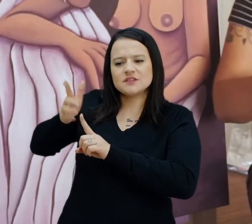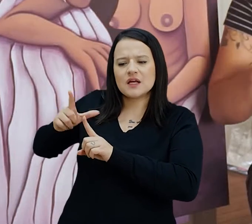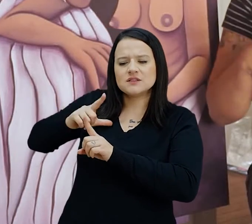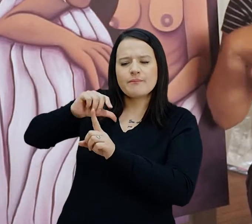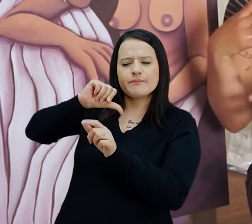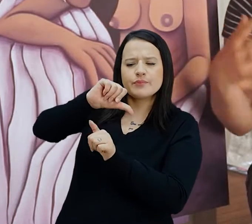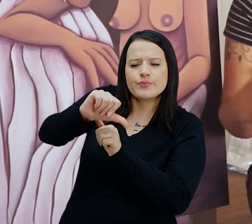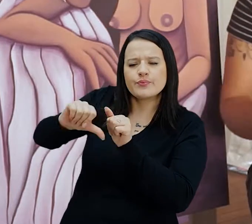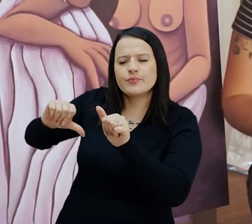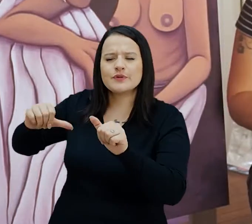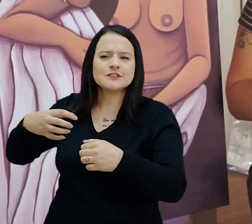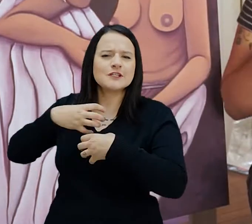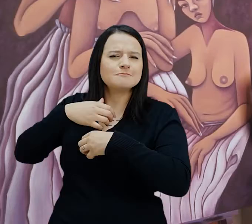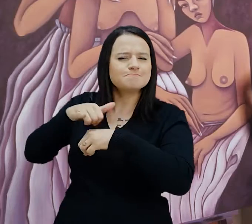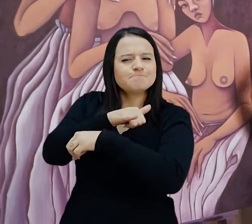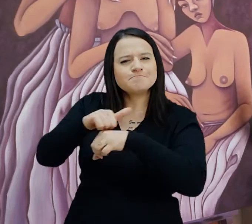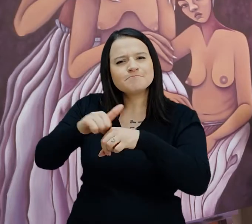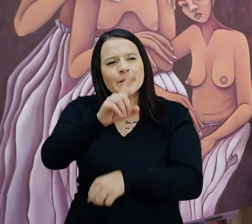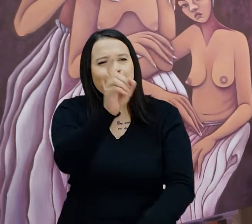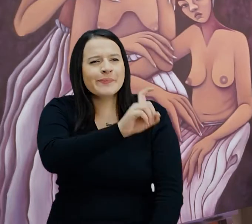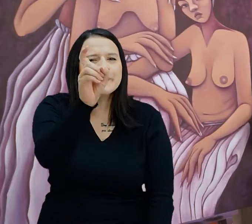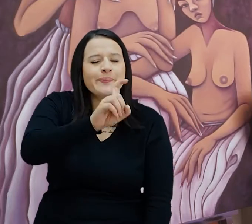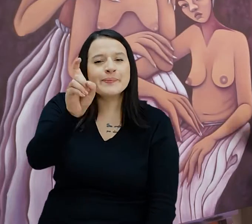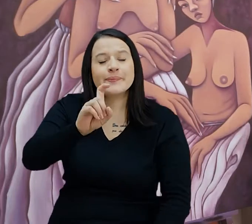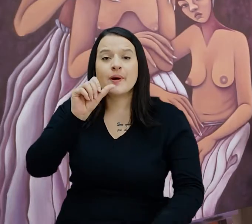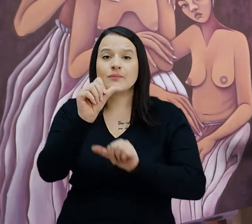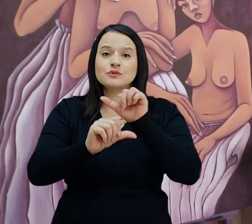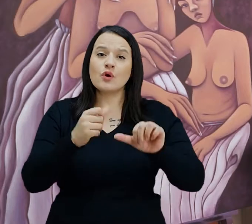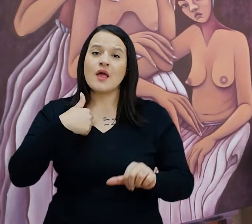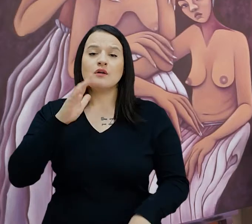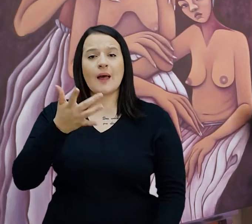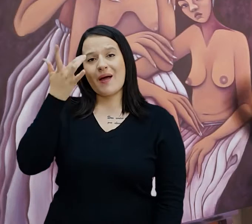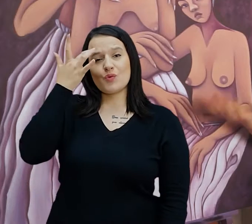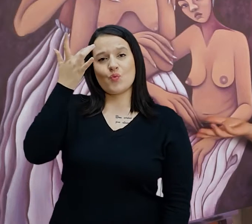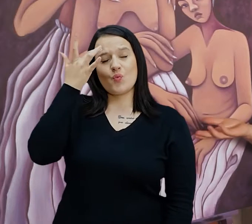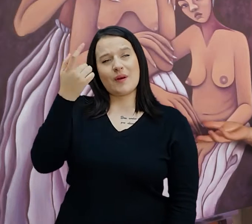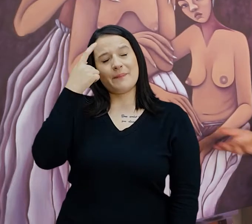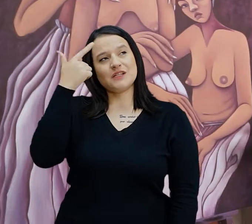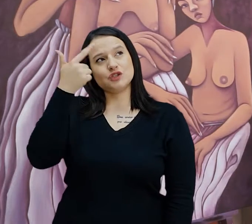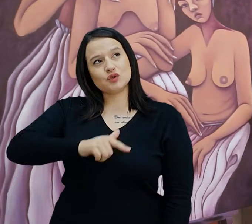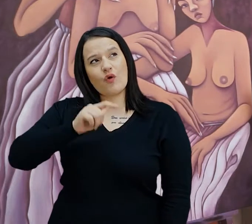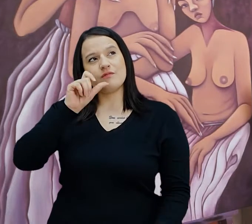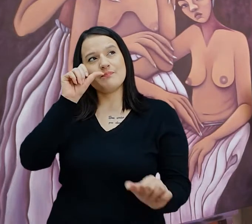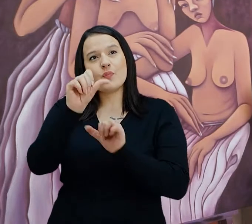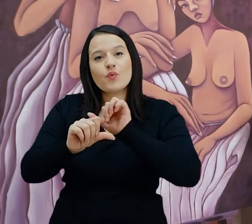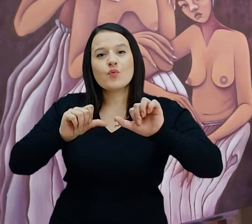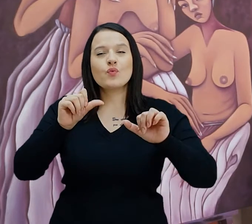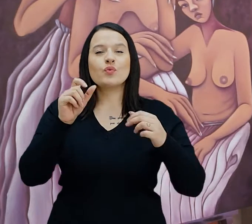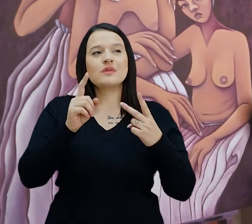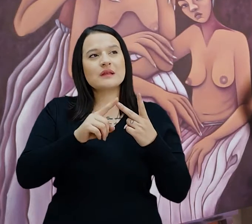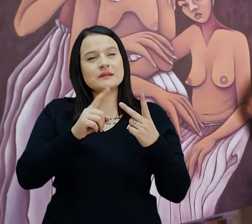essas referências já se transformaram. O jeito que eu faço as coisas também foi se transformando. Eu fui ficando mais velha, eu fui